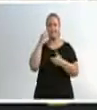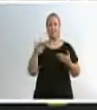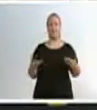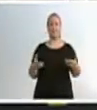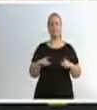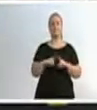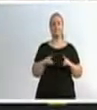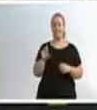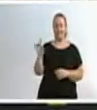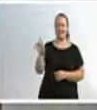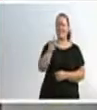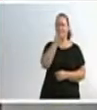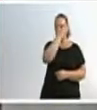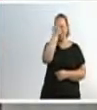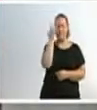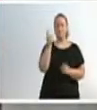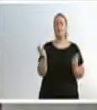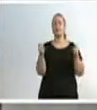sua parte.